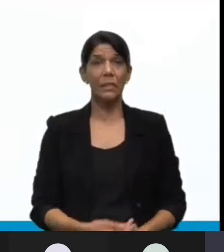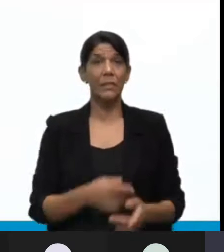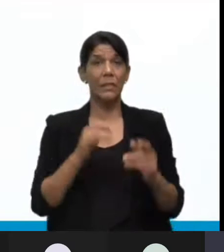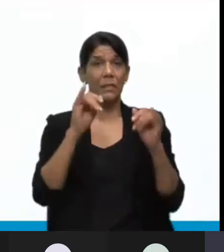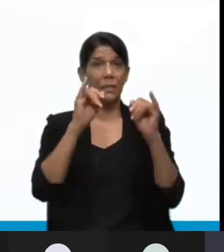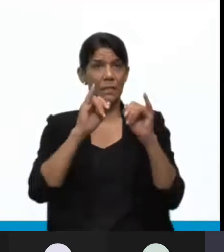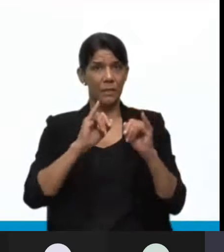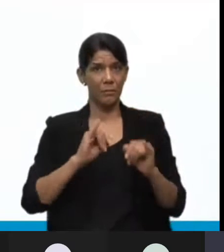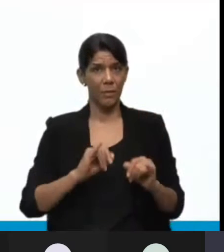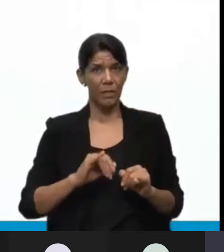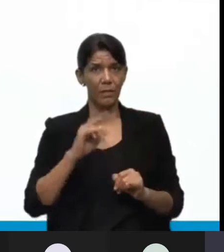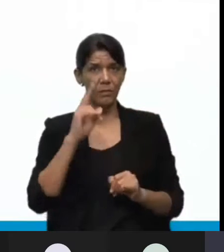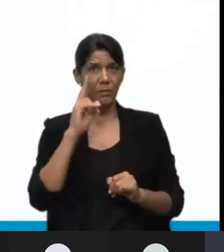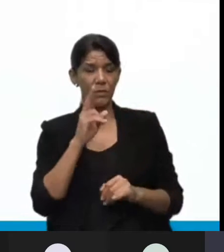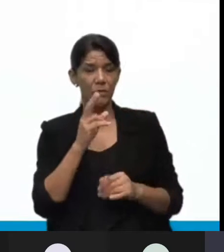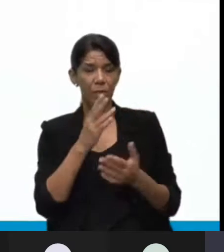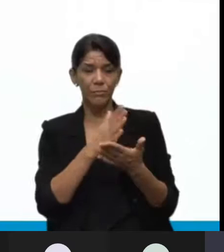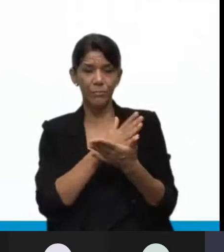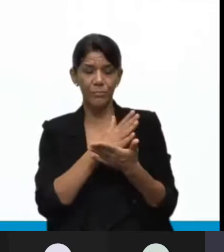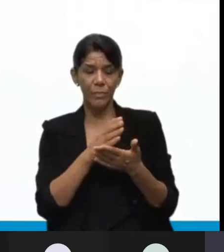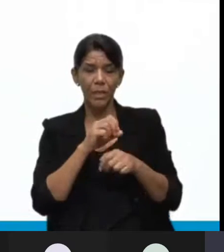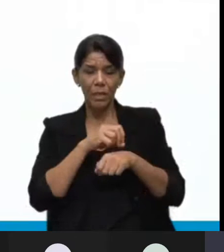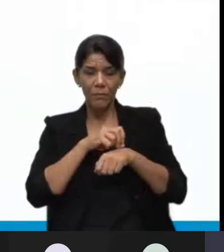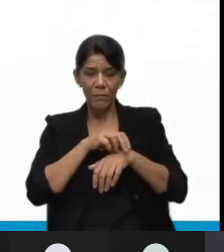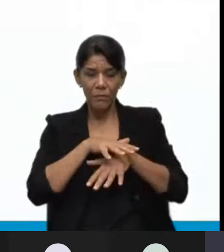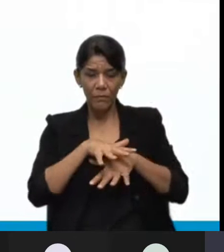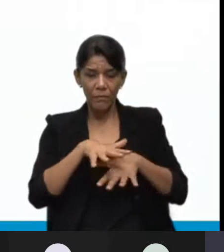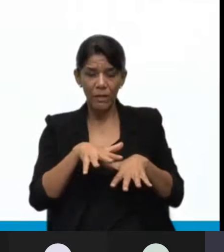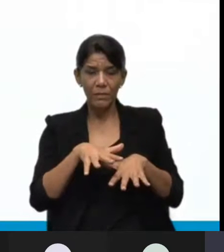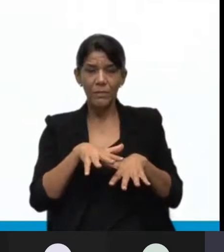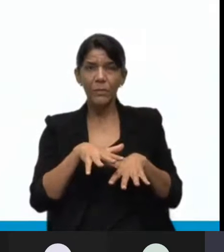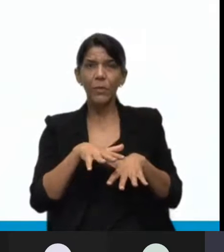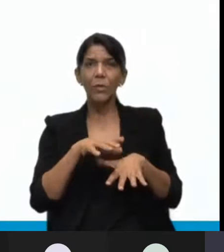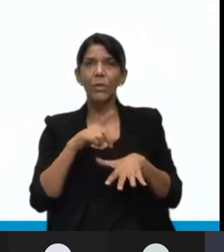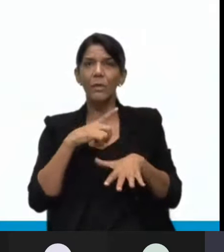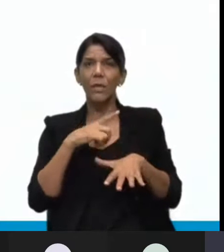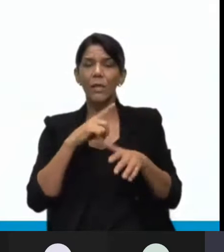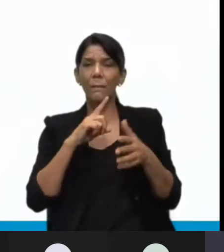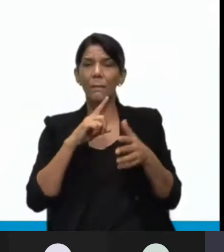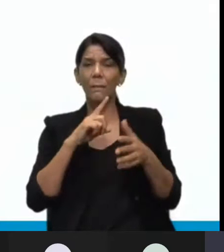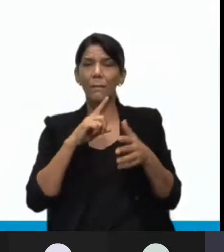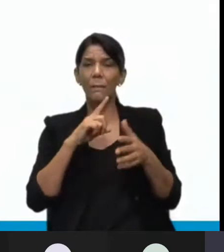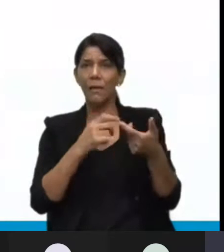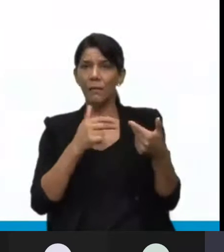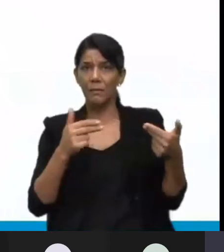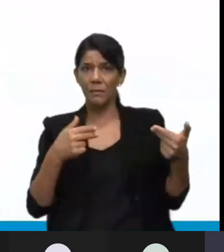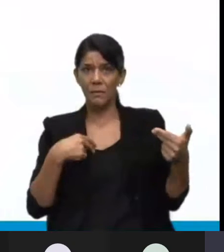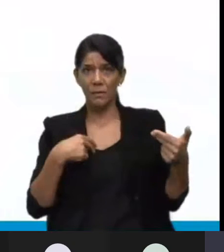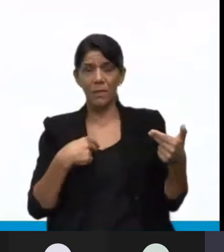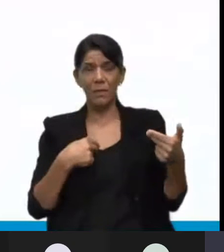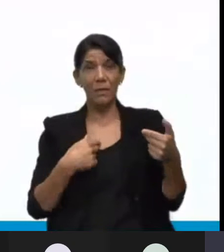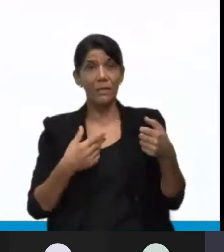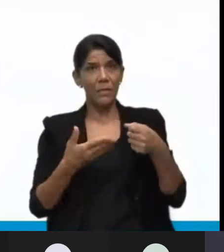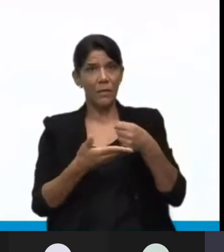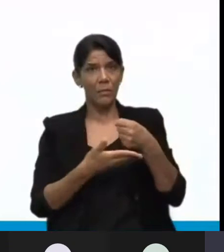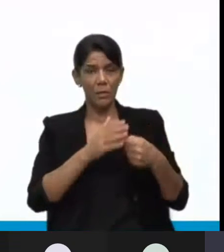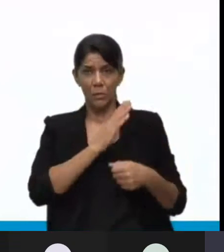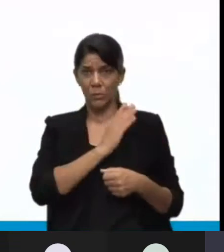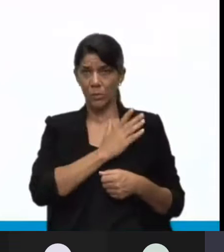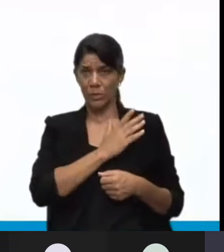ver o quê? A distribuição dos vasos da base do coração. Então, aqui, ó, nós temos a base do coração.